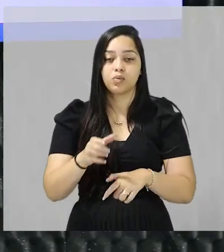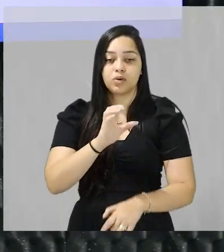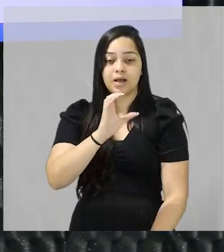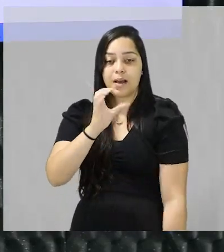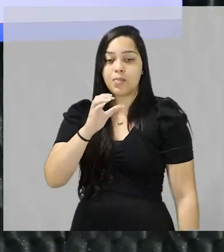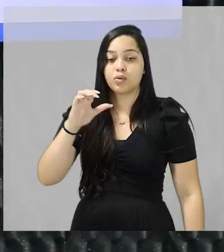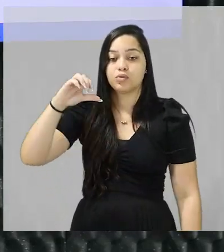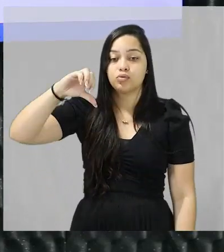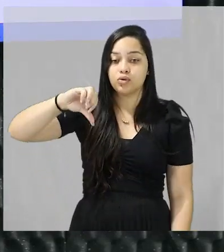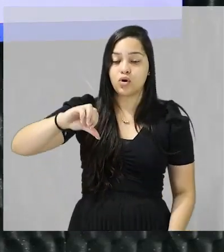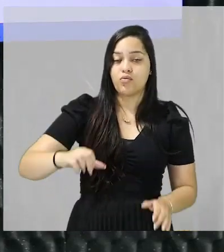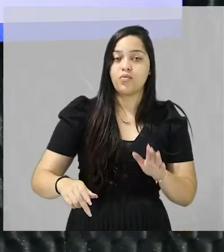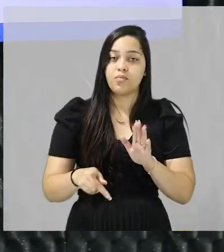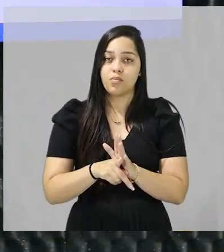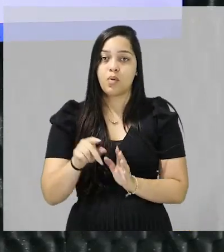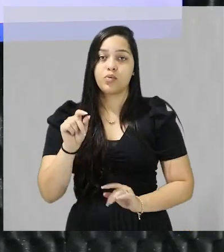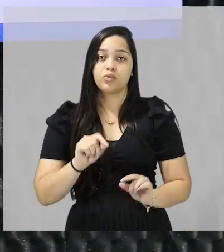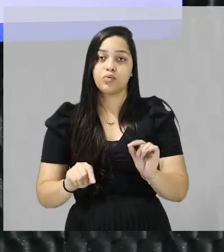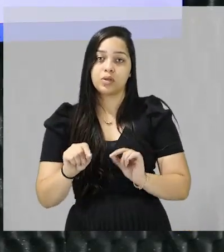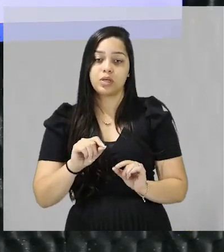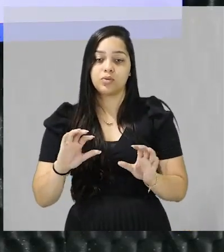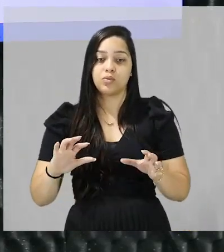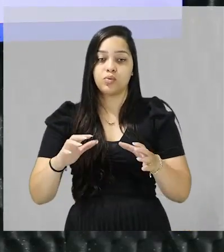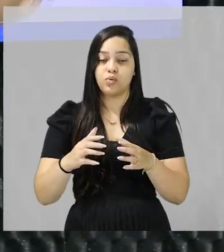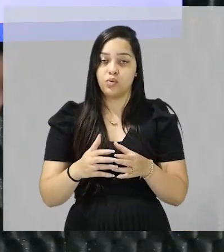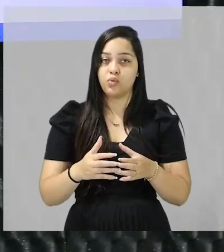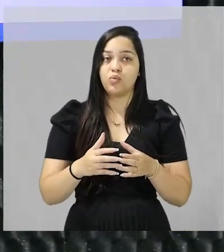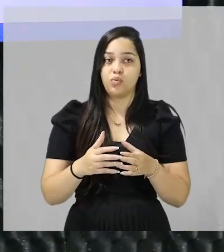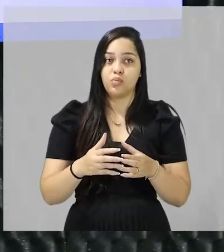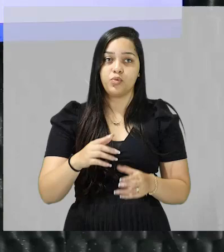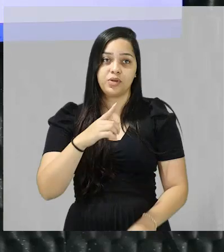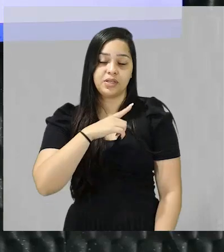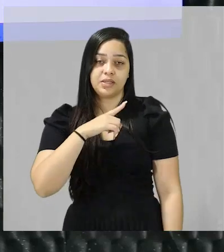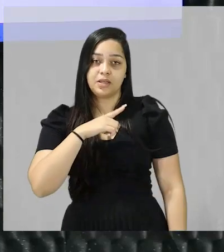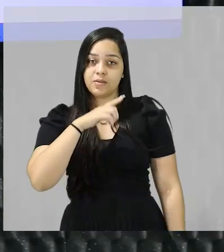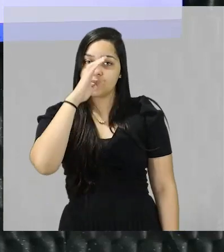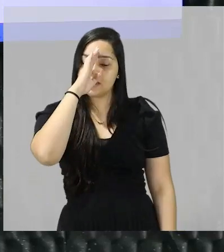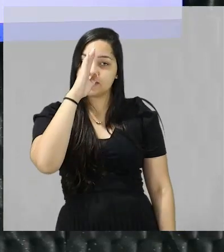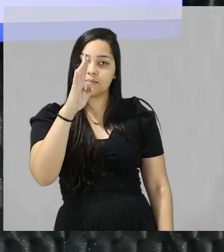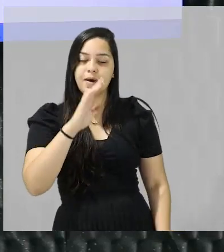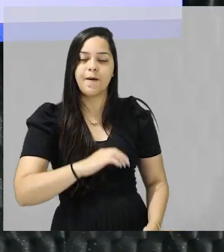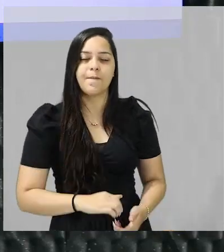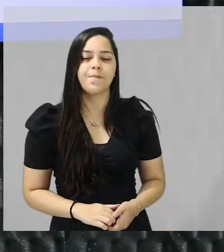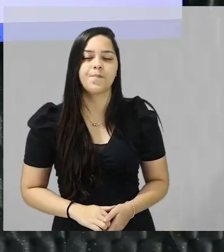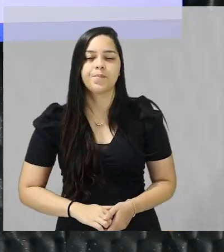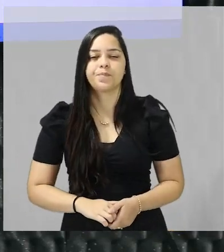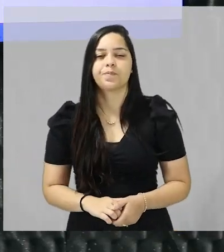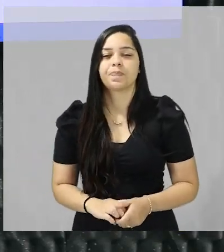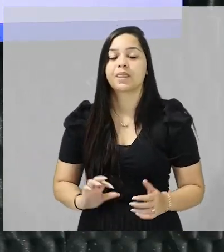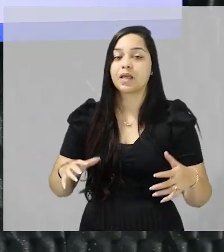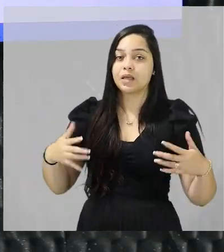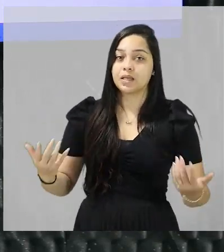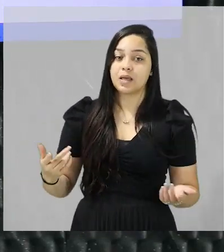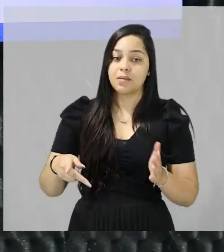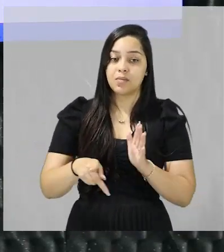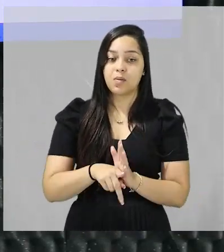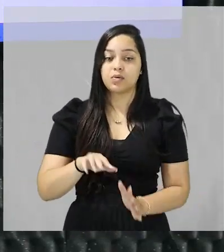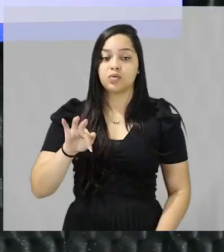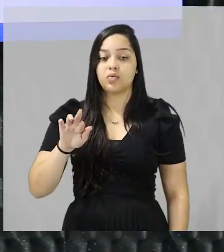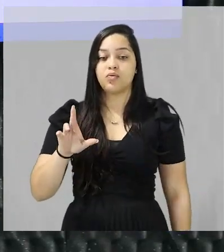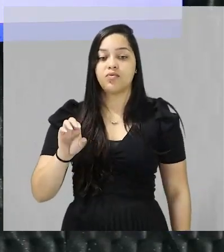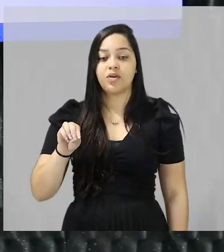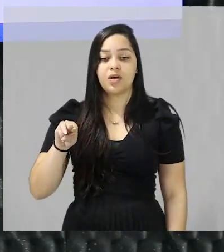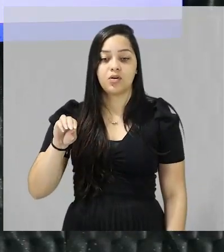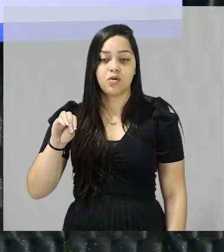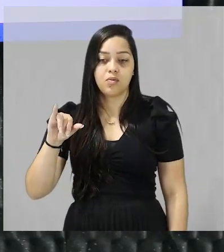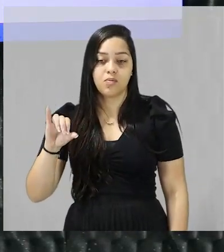né, a partir do grupo funcional, do grupo principal, tá certo? Já o feromônio